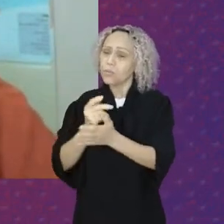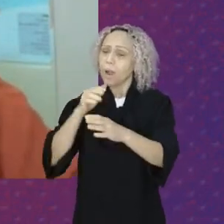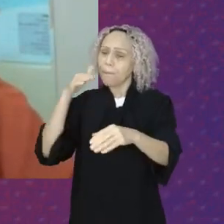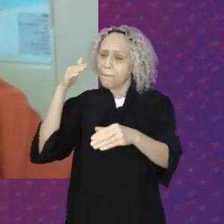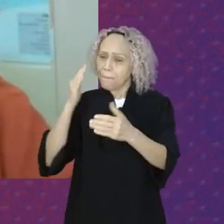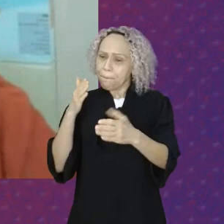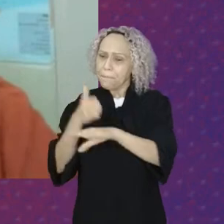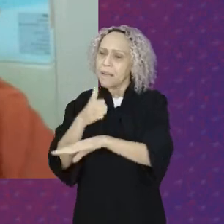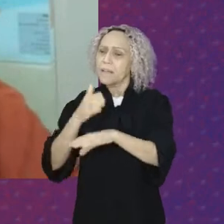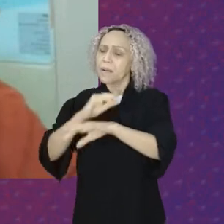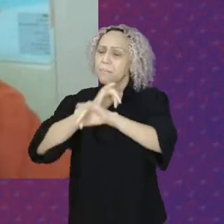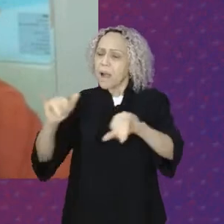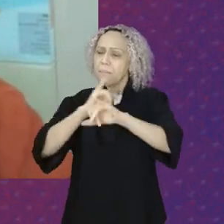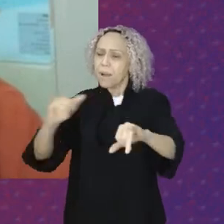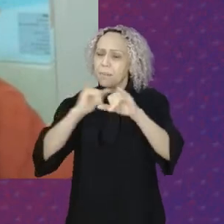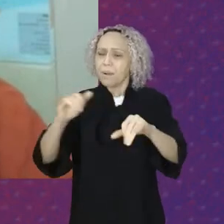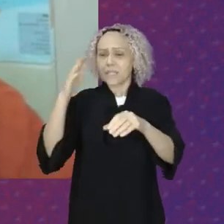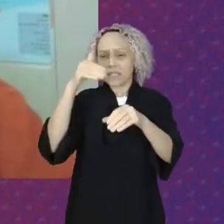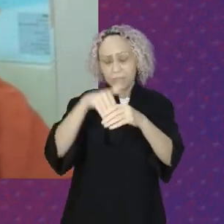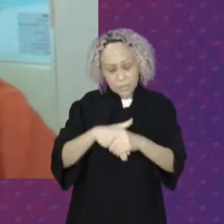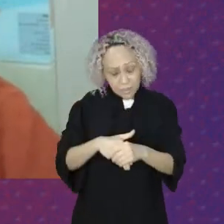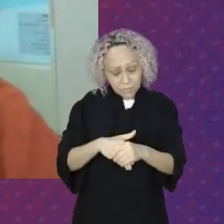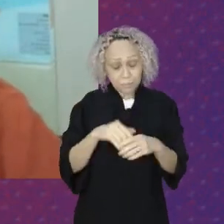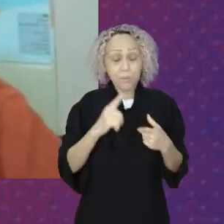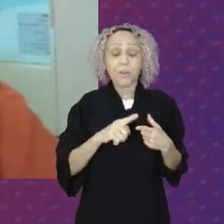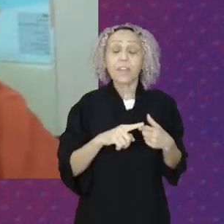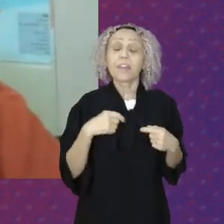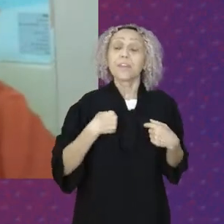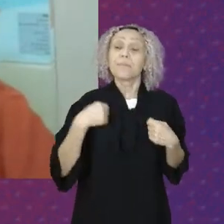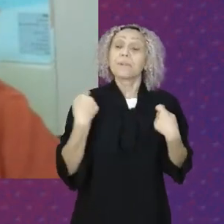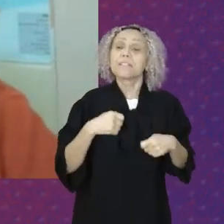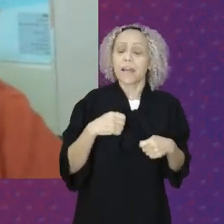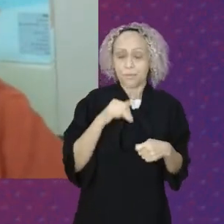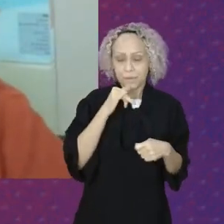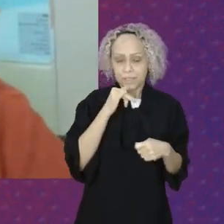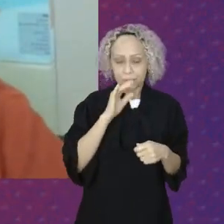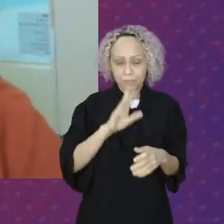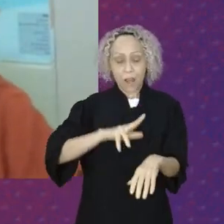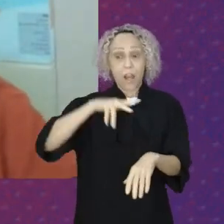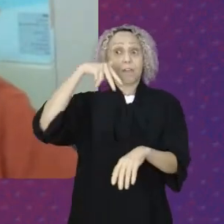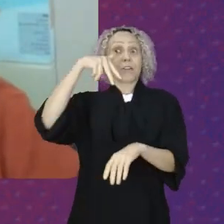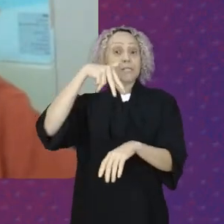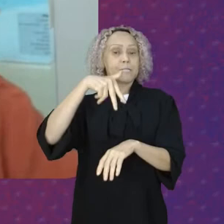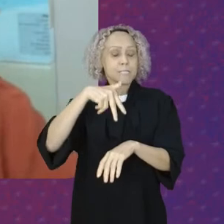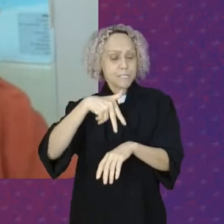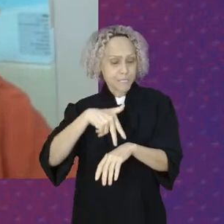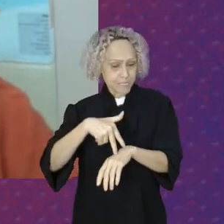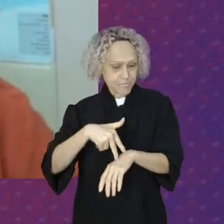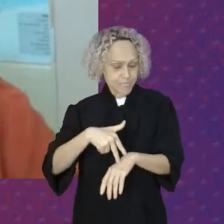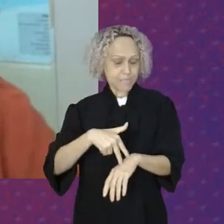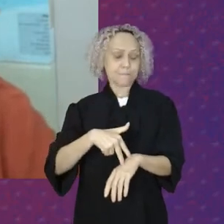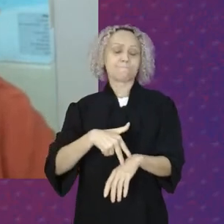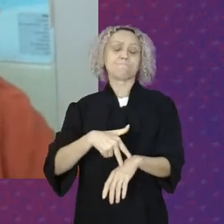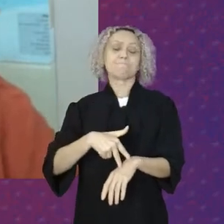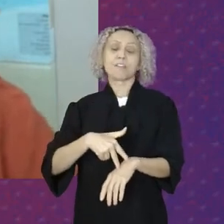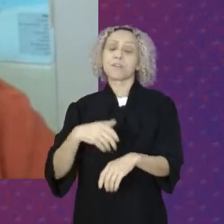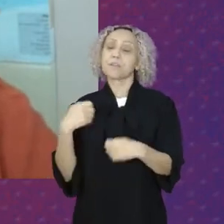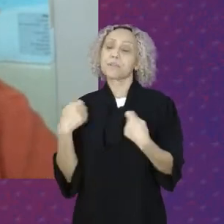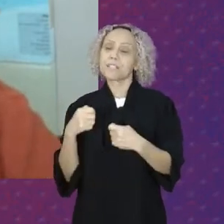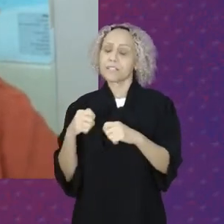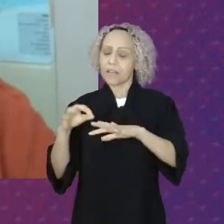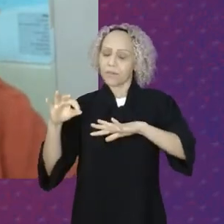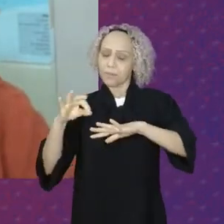a ter que fazer minha unha, a ter que me ver como mulher, porque em algumas noites amamentando,